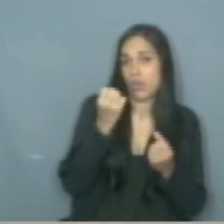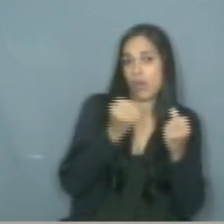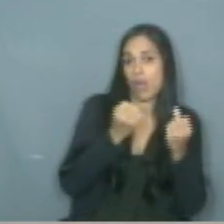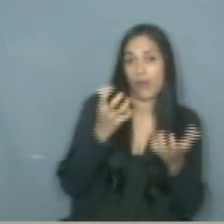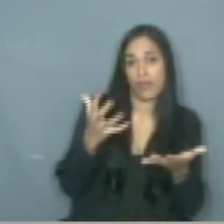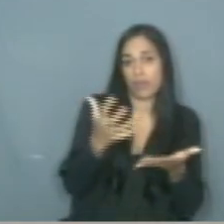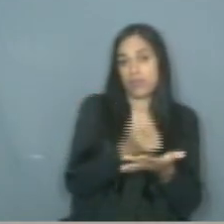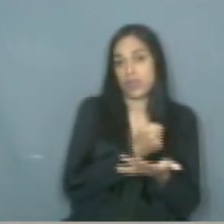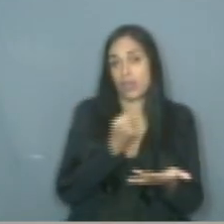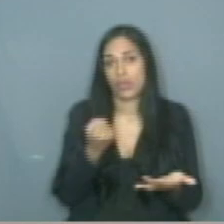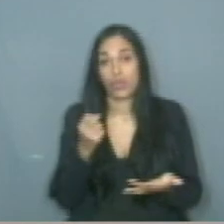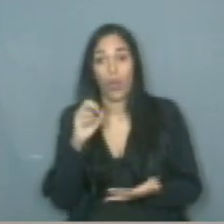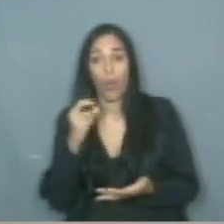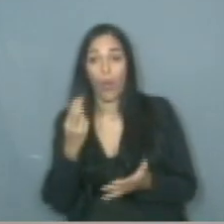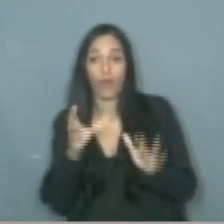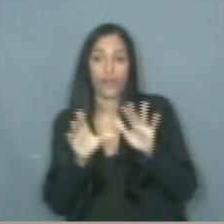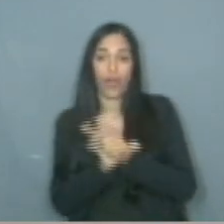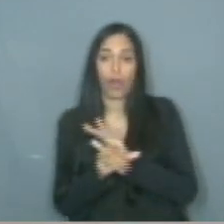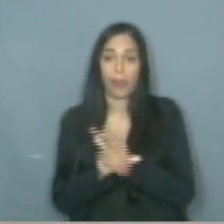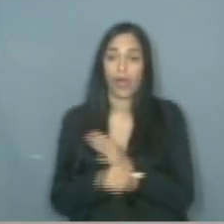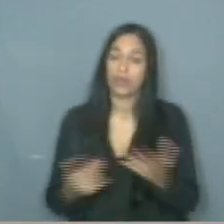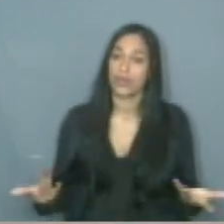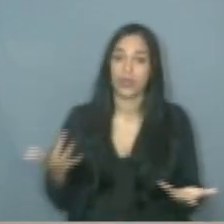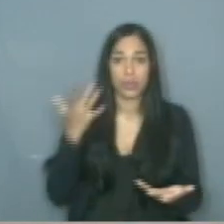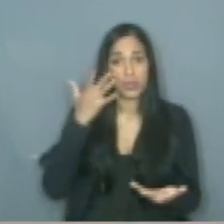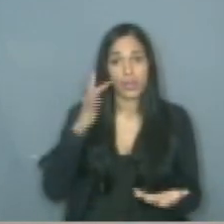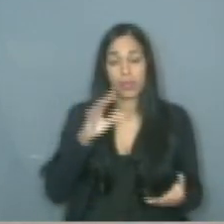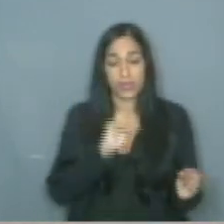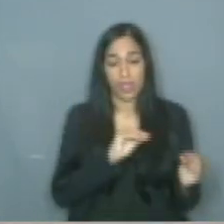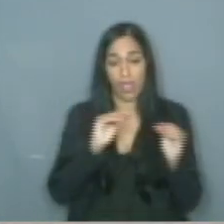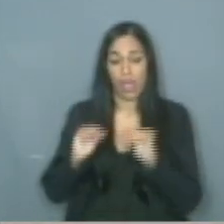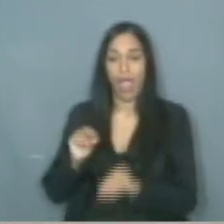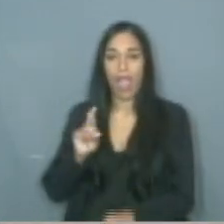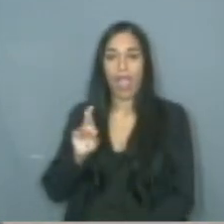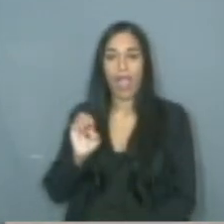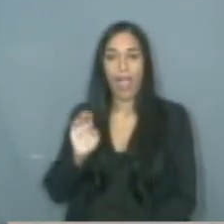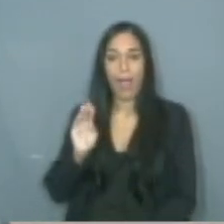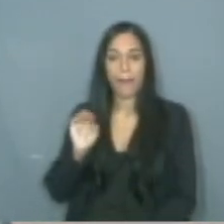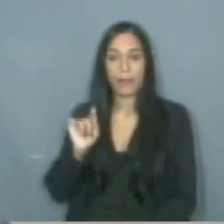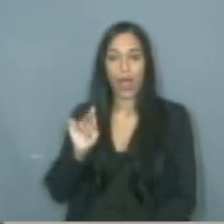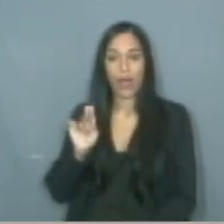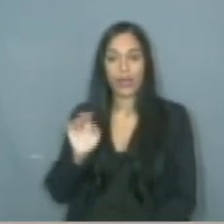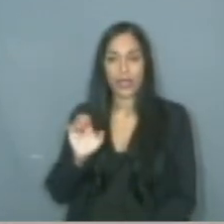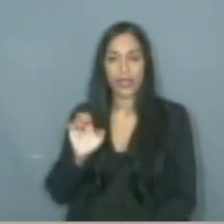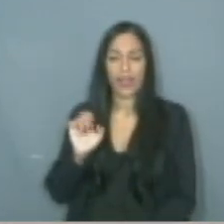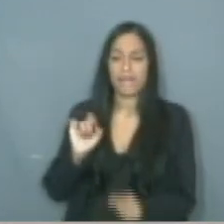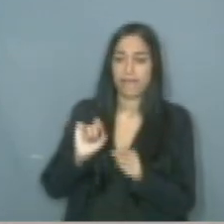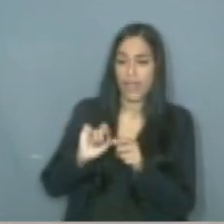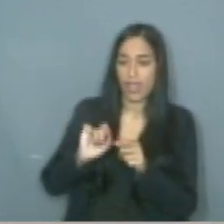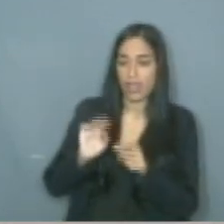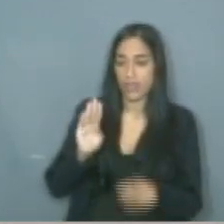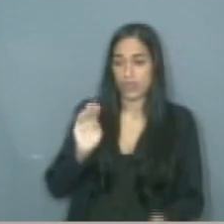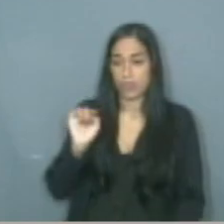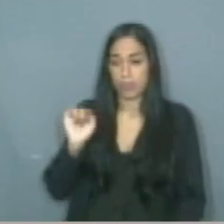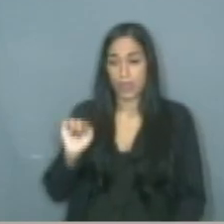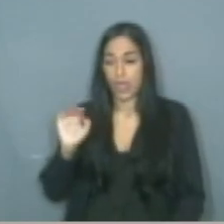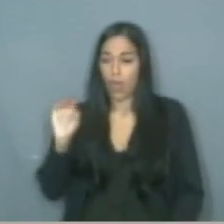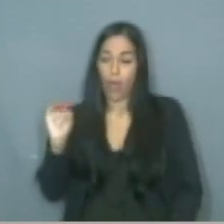se levaram o seu patrimônio. Geralmente parte-se para fazer um BO e aí começa a